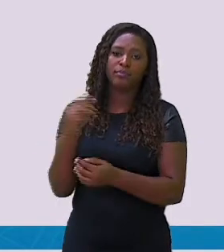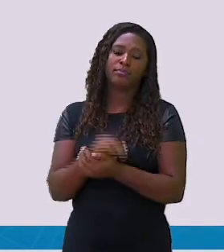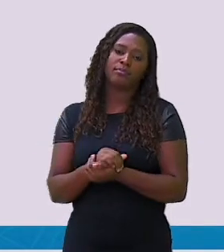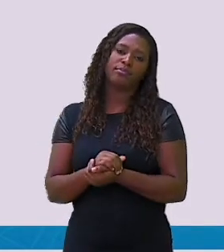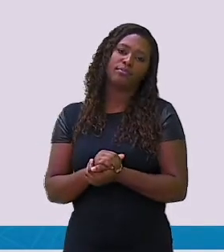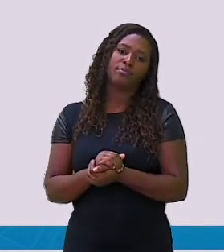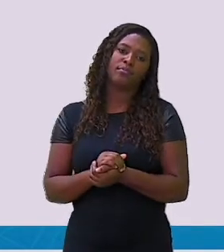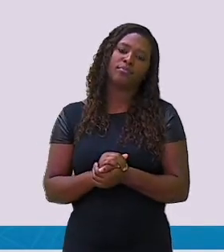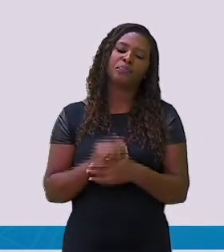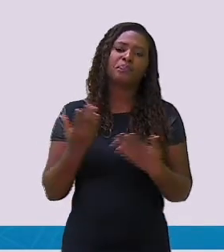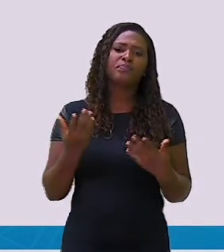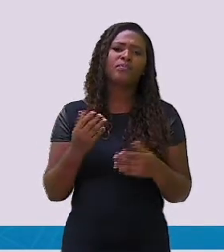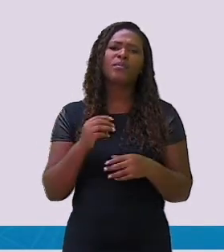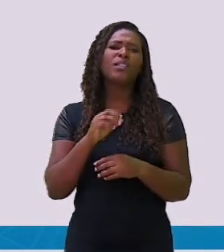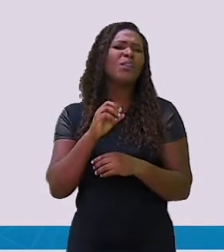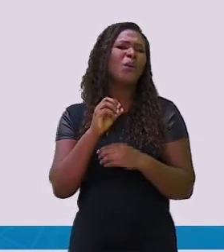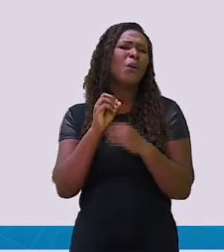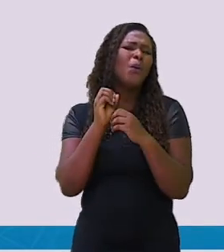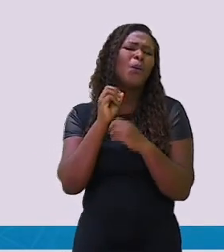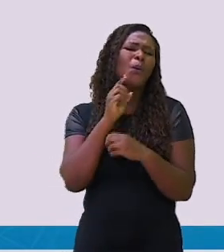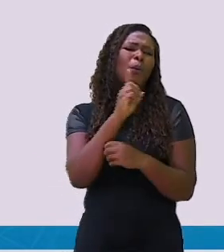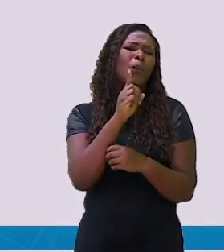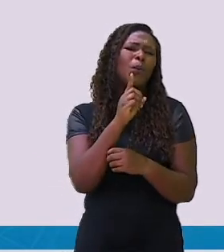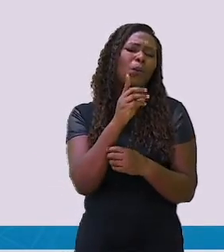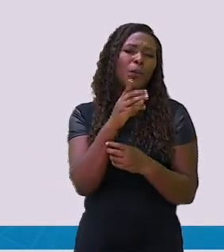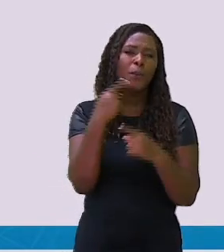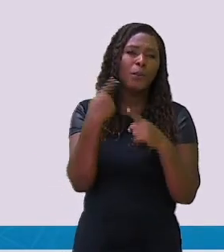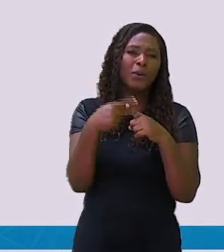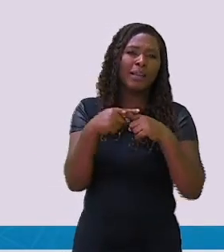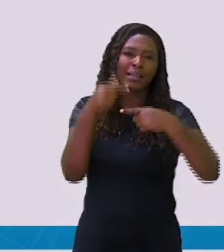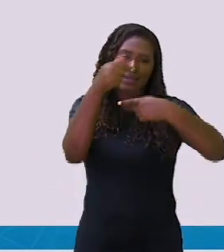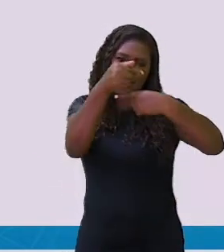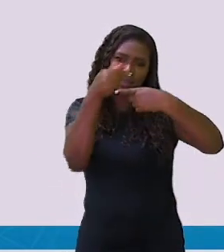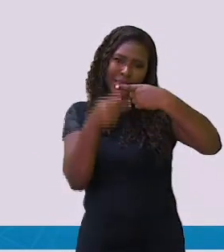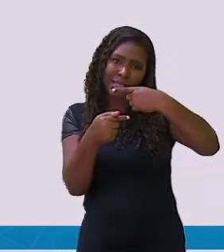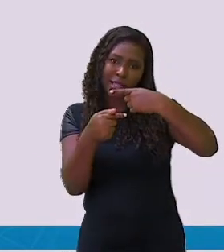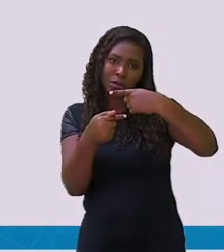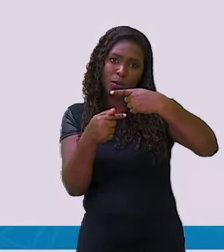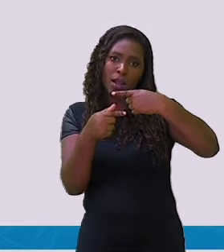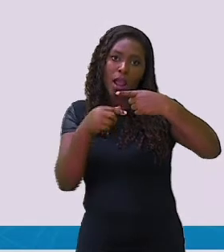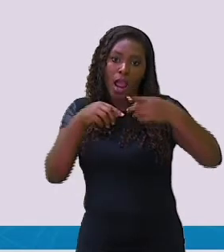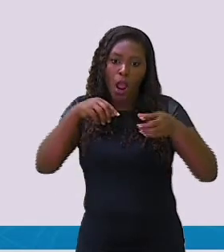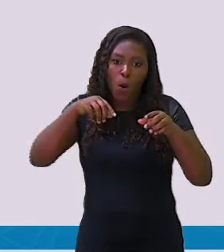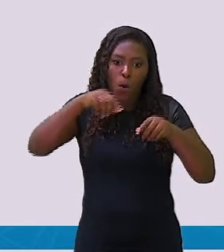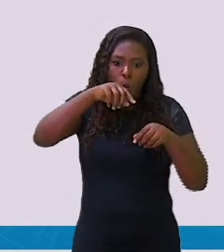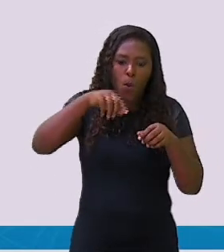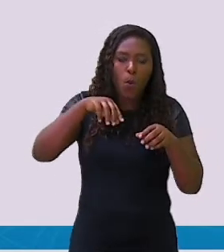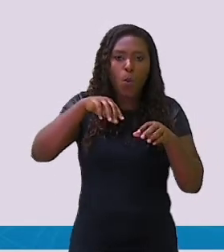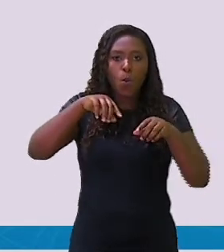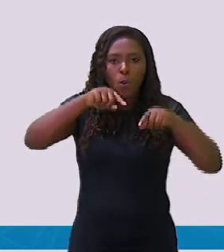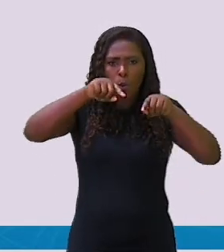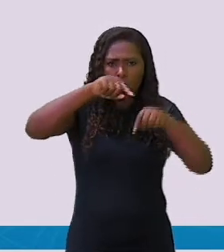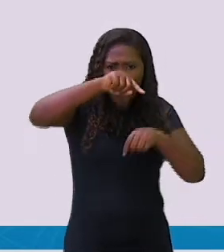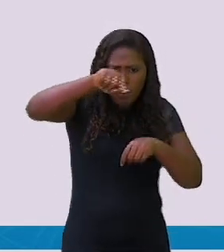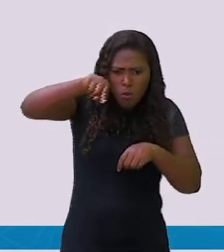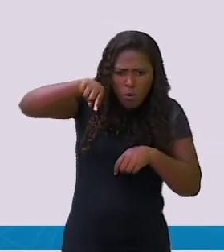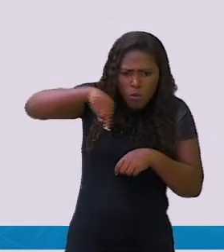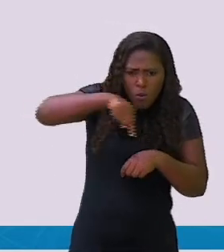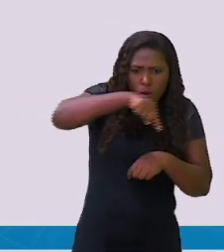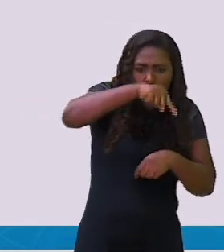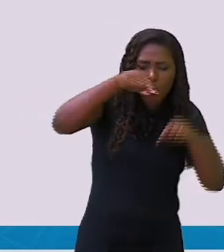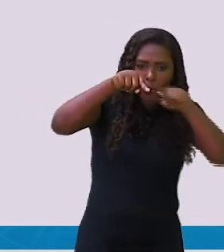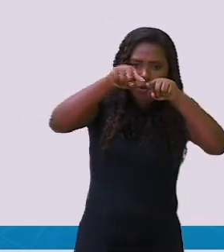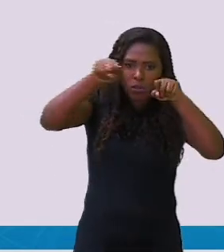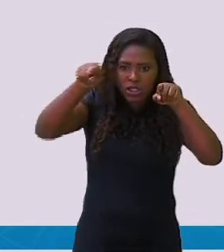um que 77 não são inteiro OK agora observação